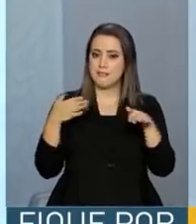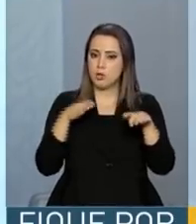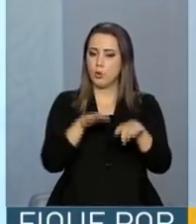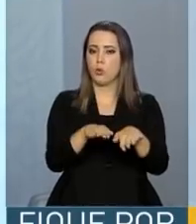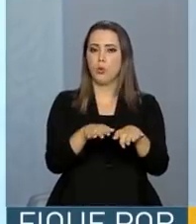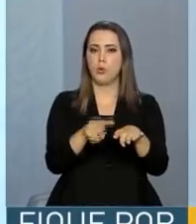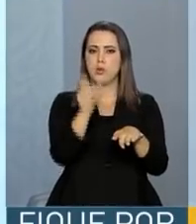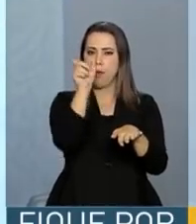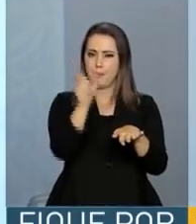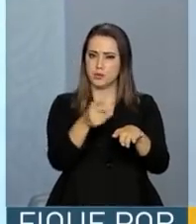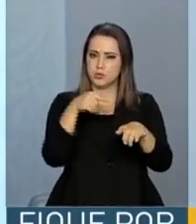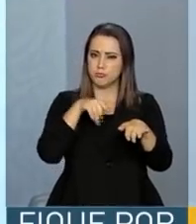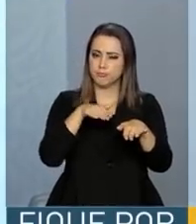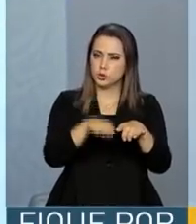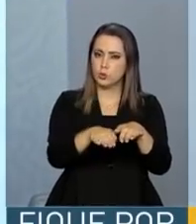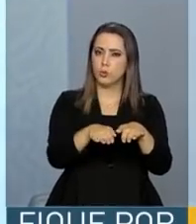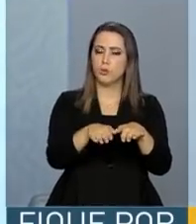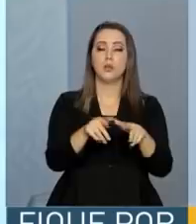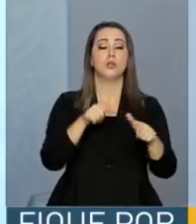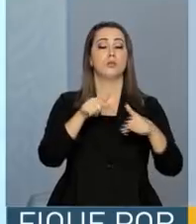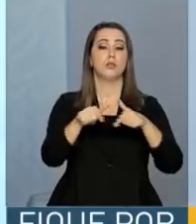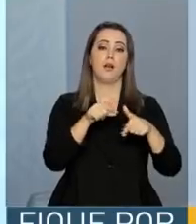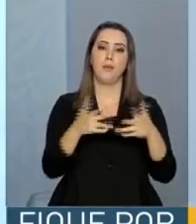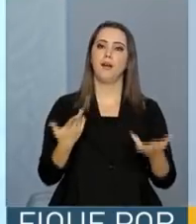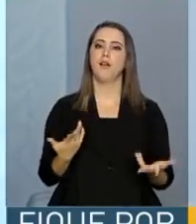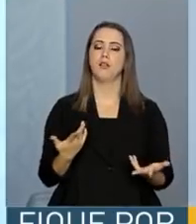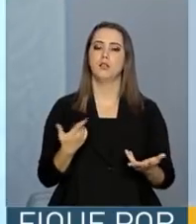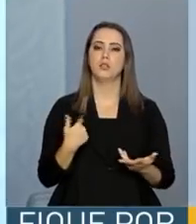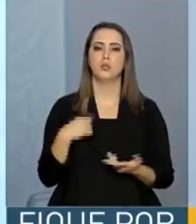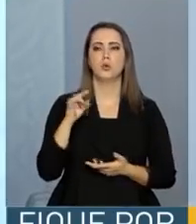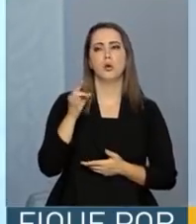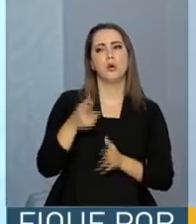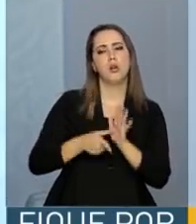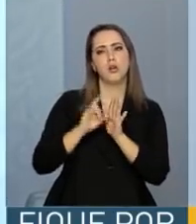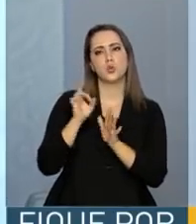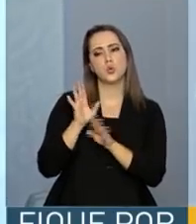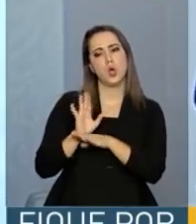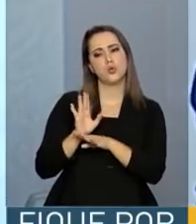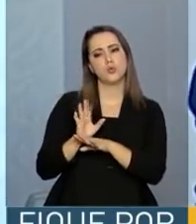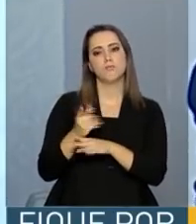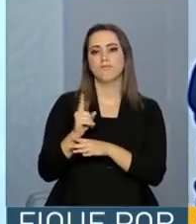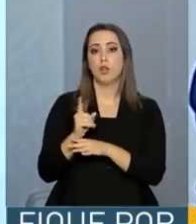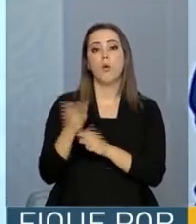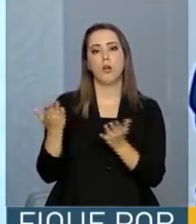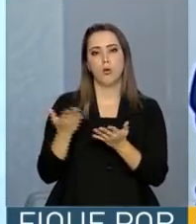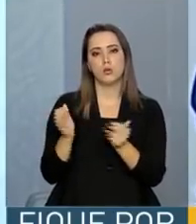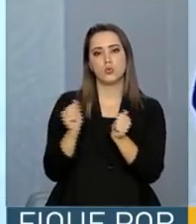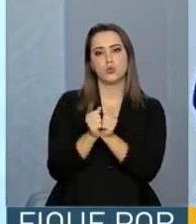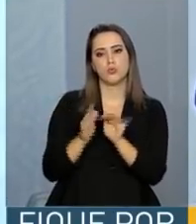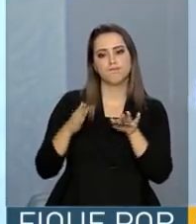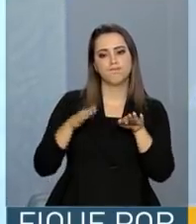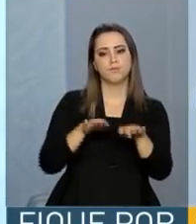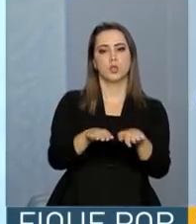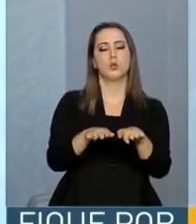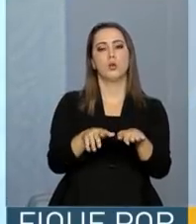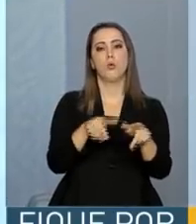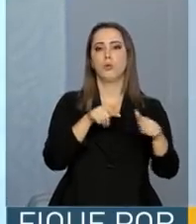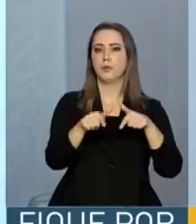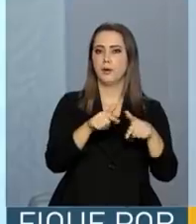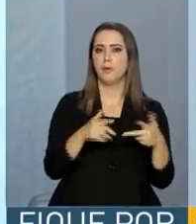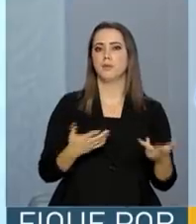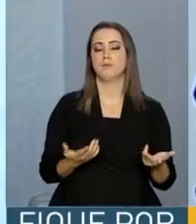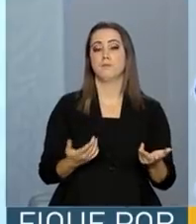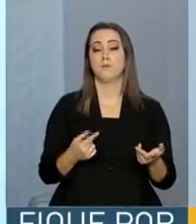o recado digamos assim é assistencial igual maneira vocês vejam nós estamos a 18 e nove meses do governo